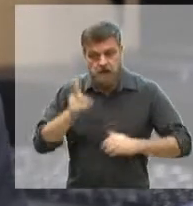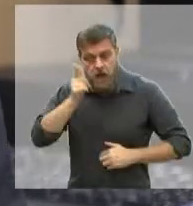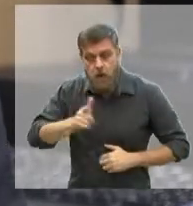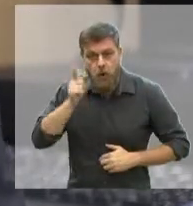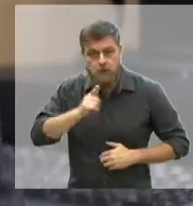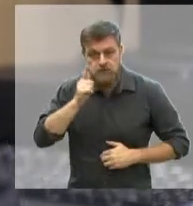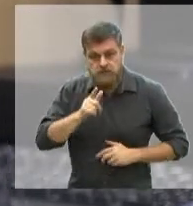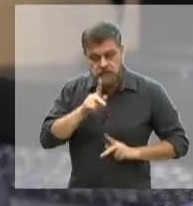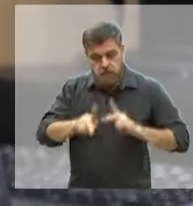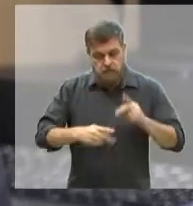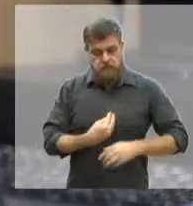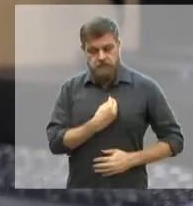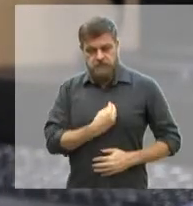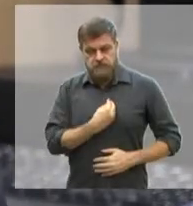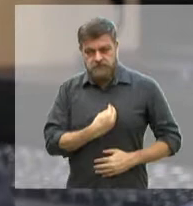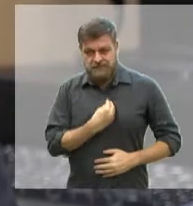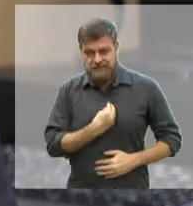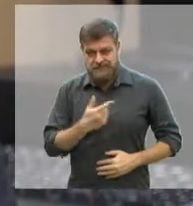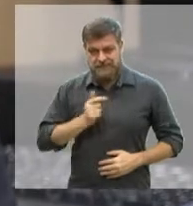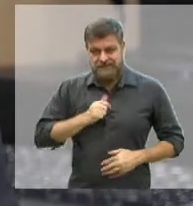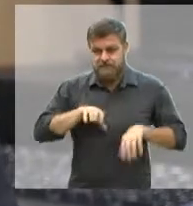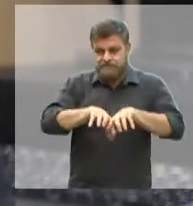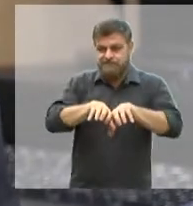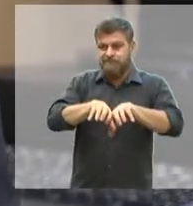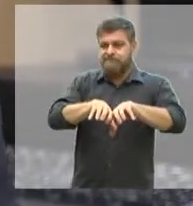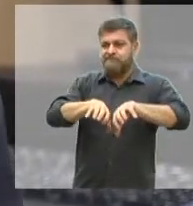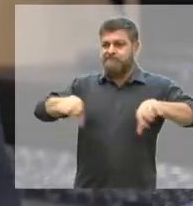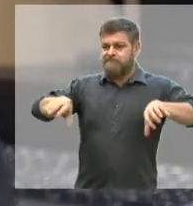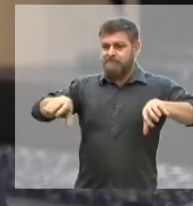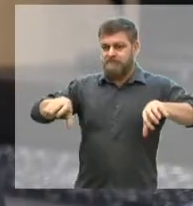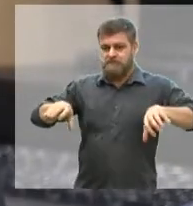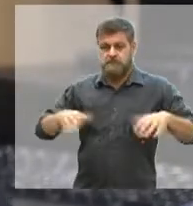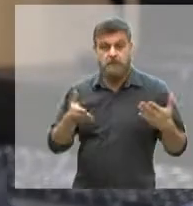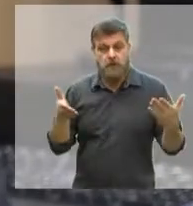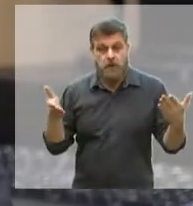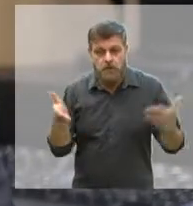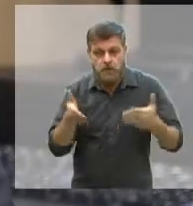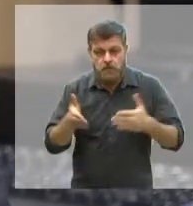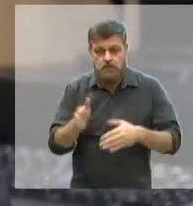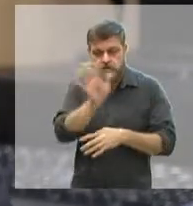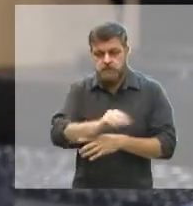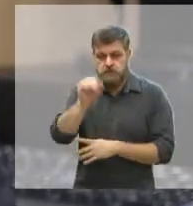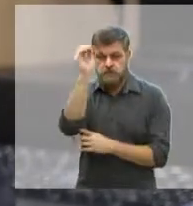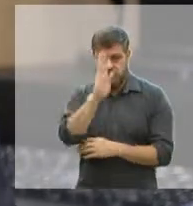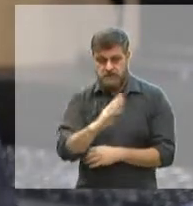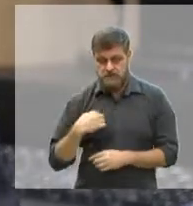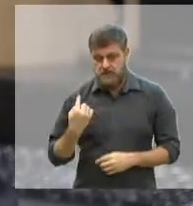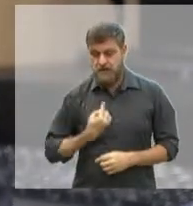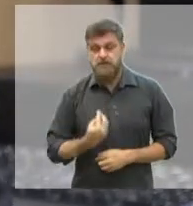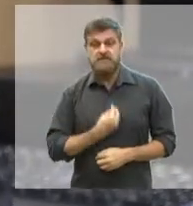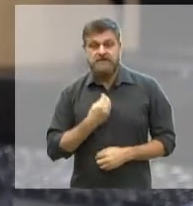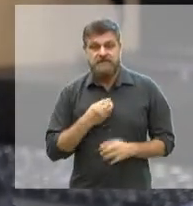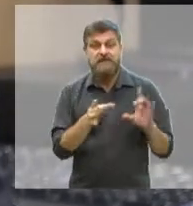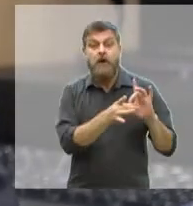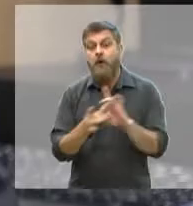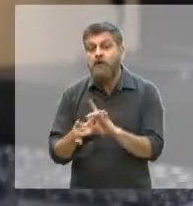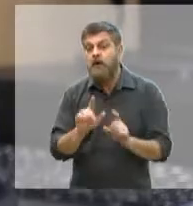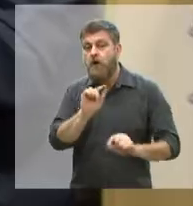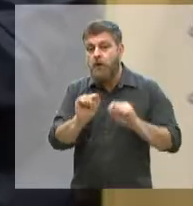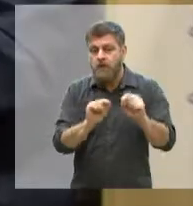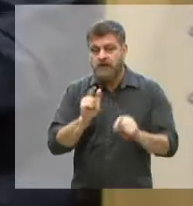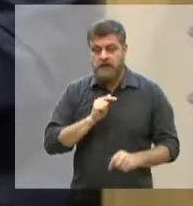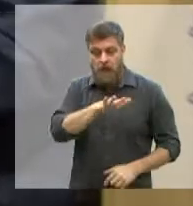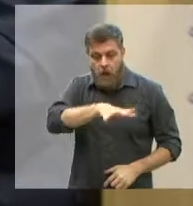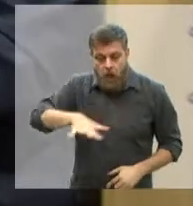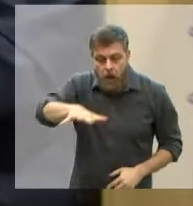ampliar a participação pública, existe um abismo enorme, né? E hoje, infelizmente, nacionalmente, a gente vive um contexto de redução